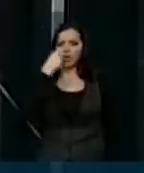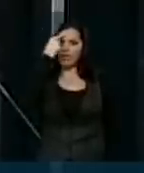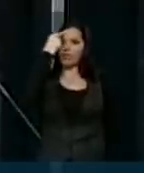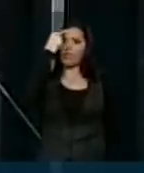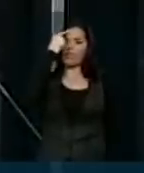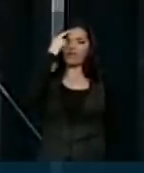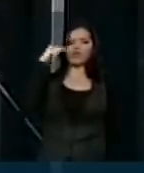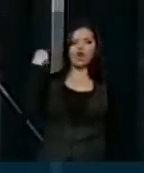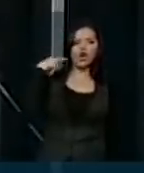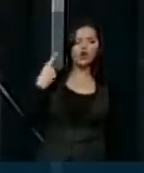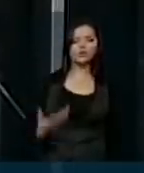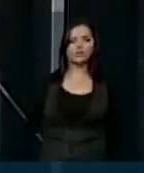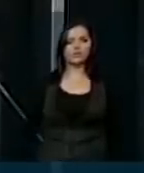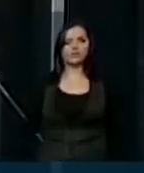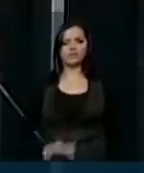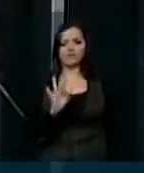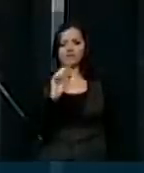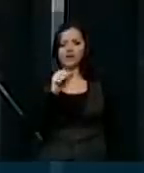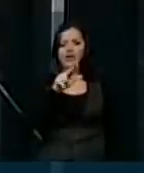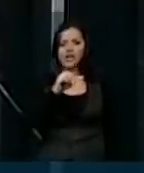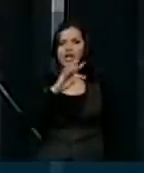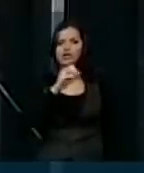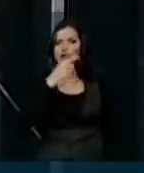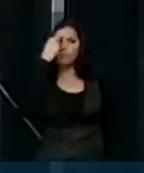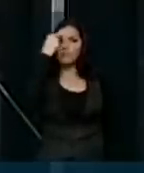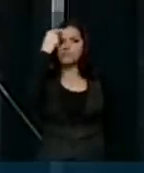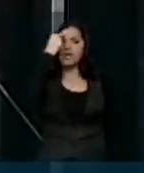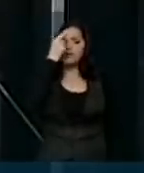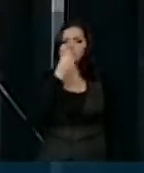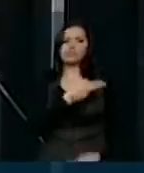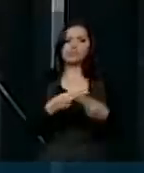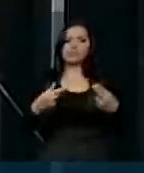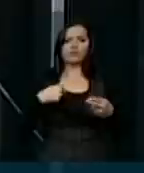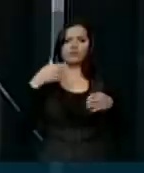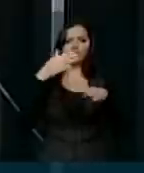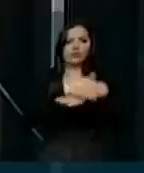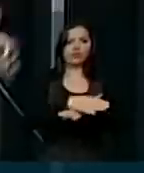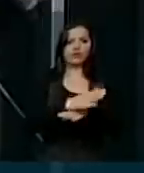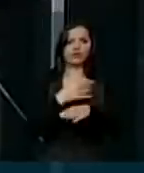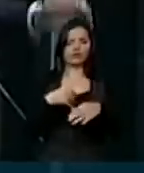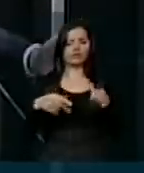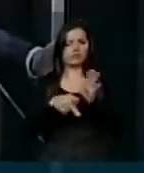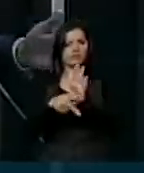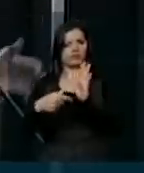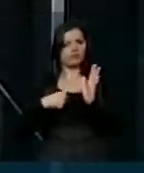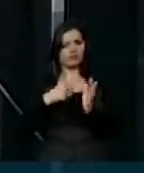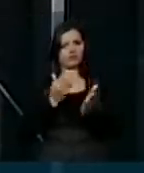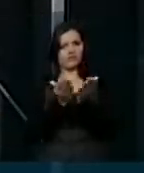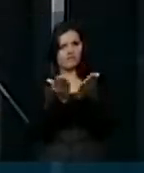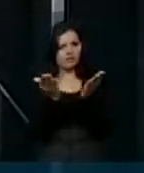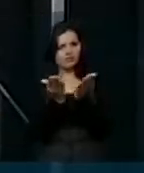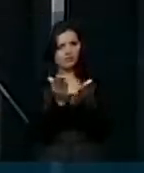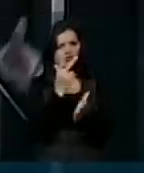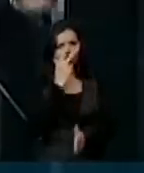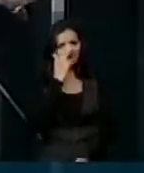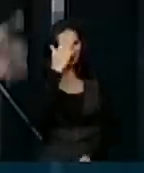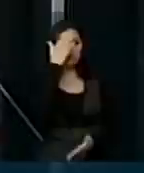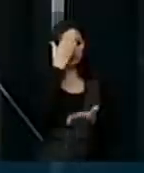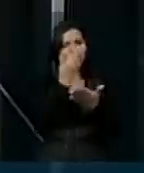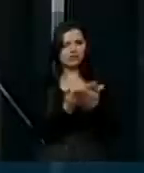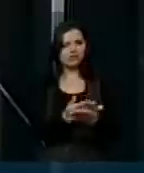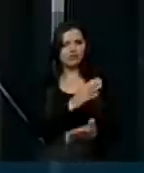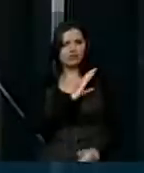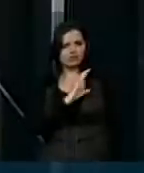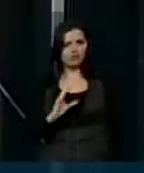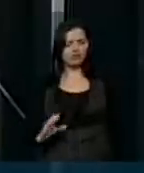fanáticos, como se pertencer à bancada evangélica descredenciasse qualquer parlamentar a